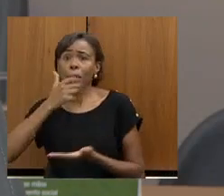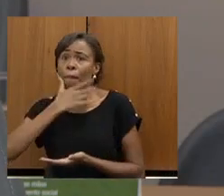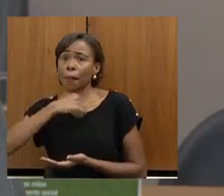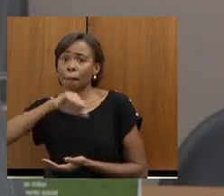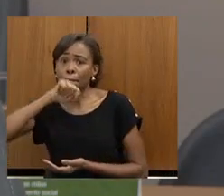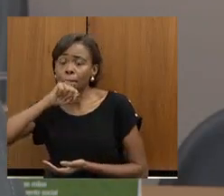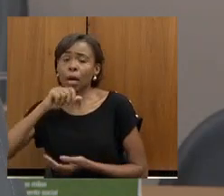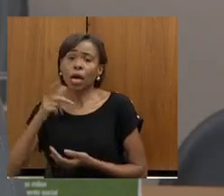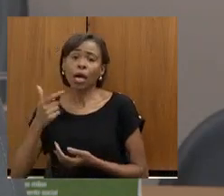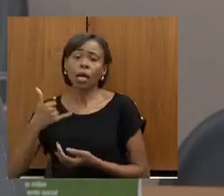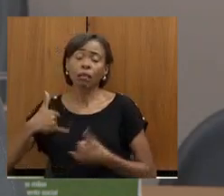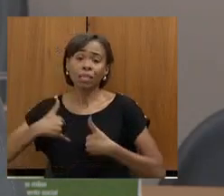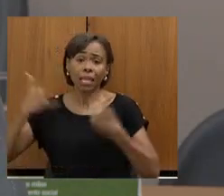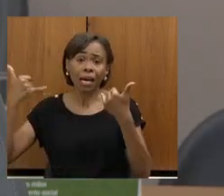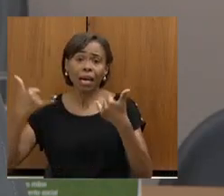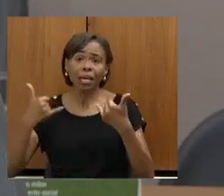câncer.